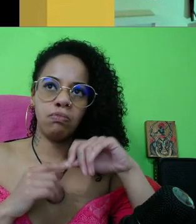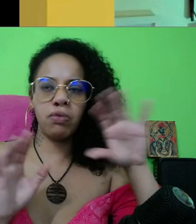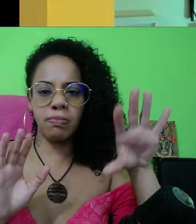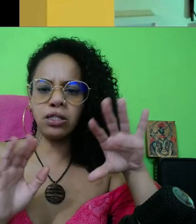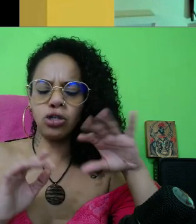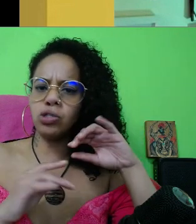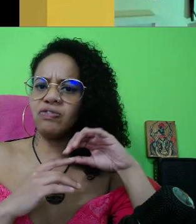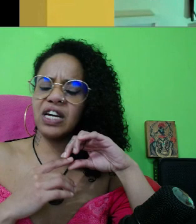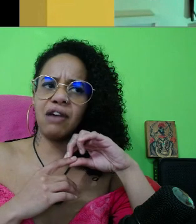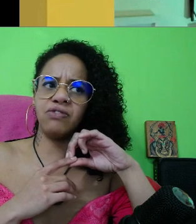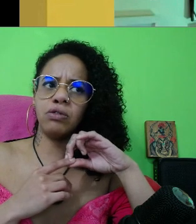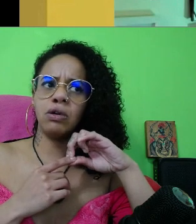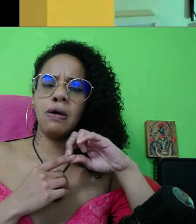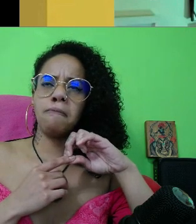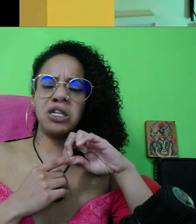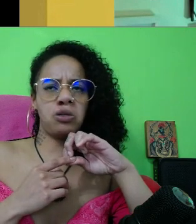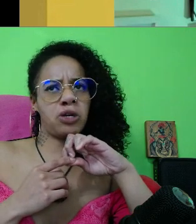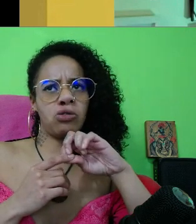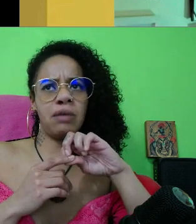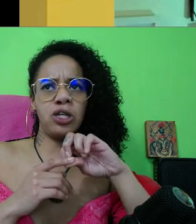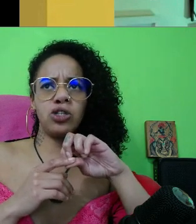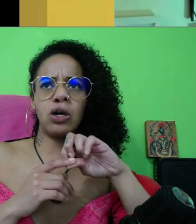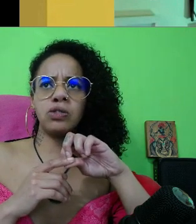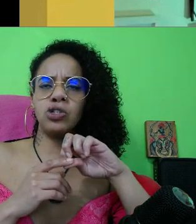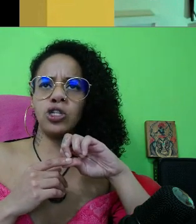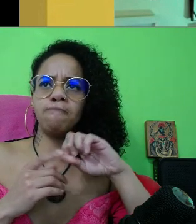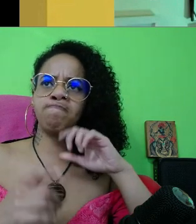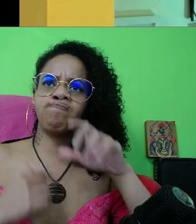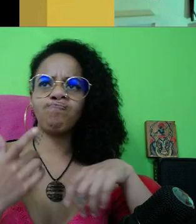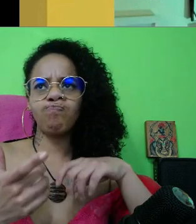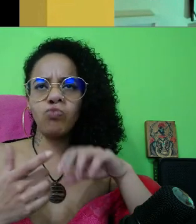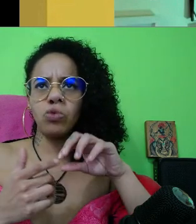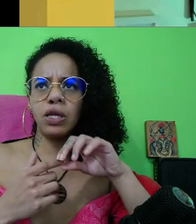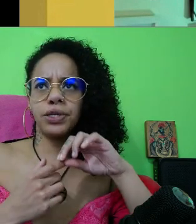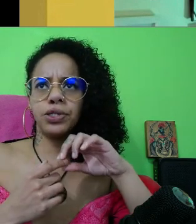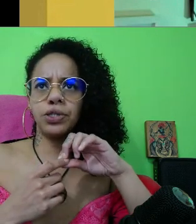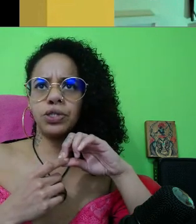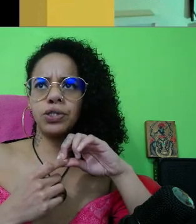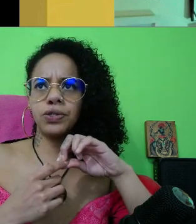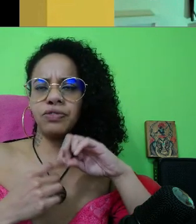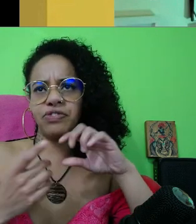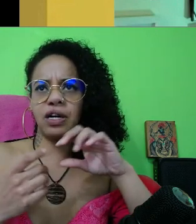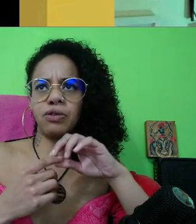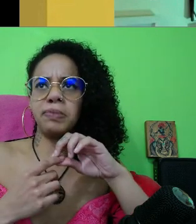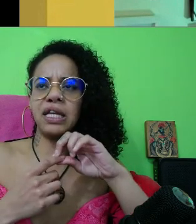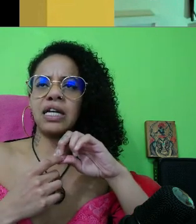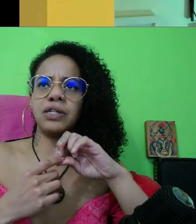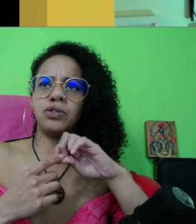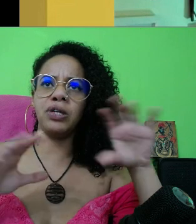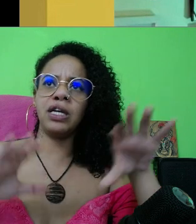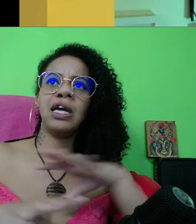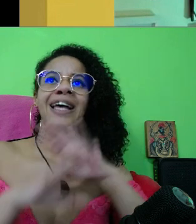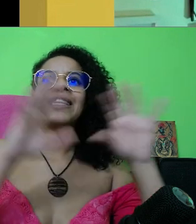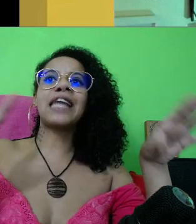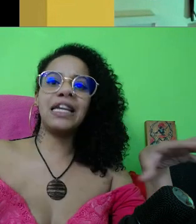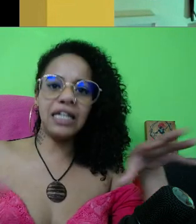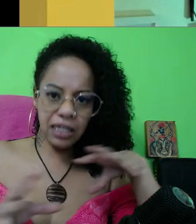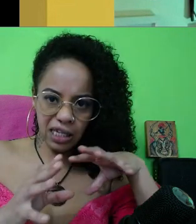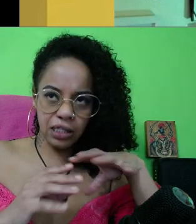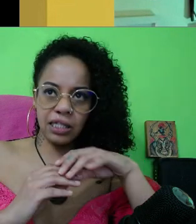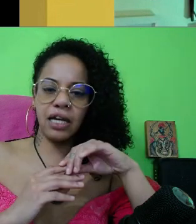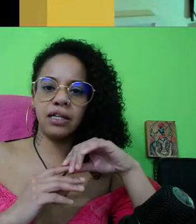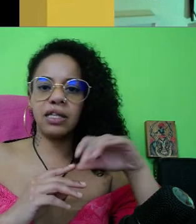por mais que justificável Mas eu particularmente gosto de enfim argumentar sobre